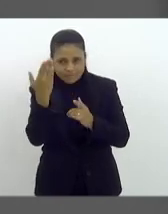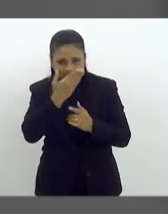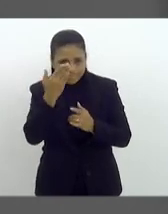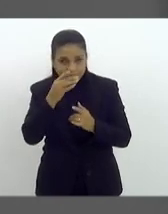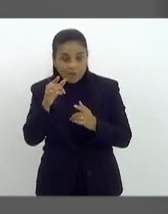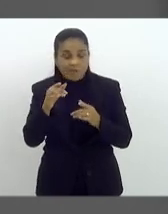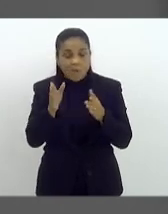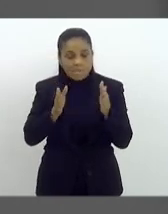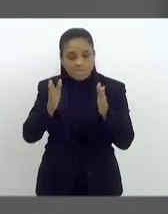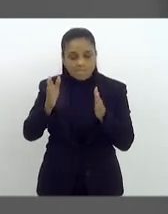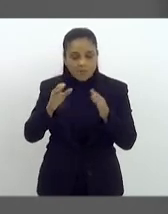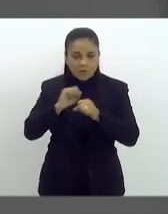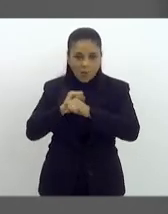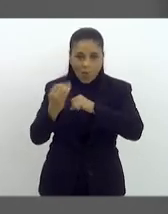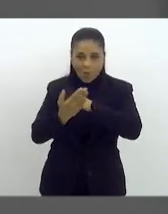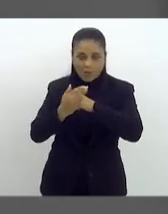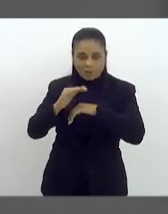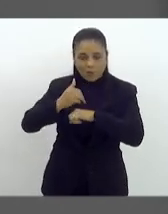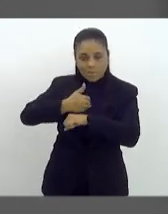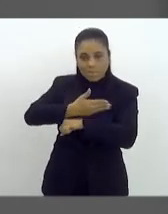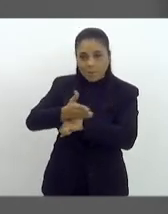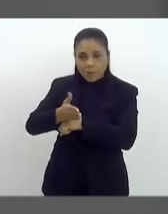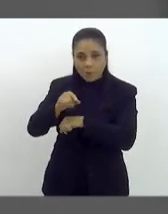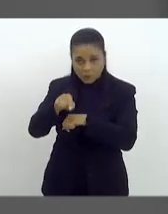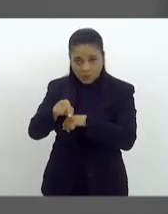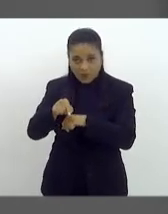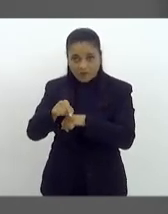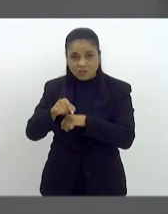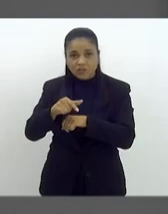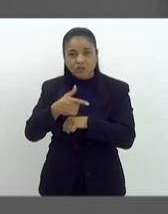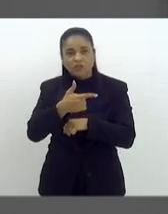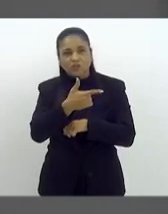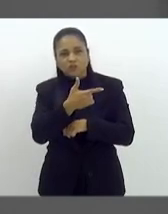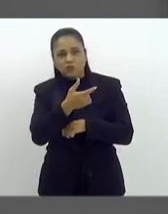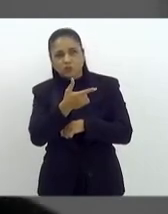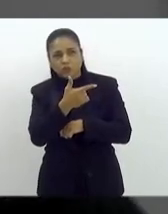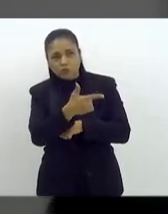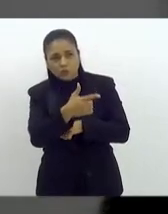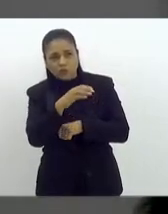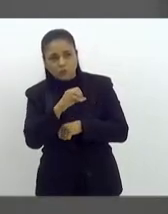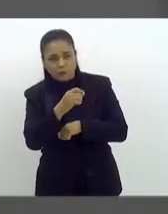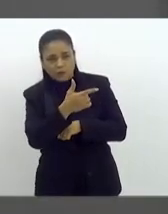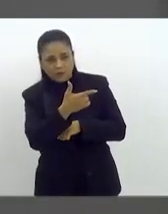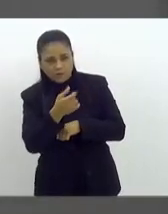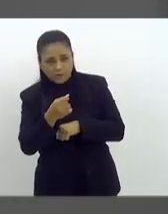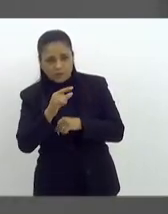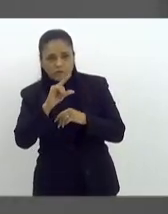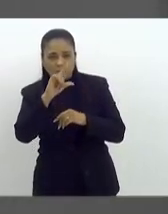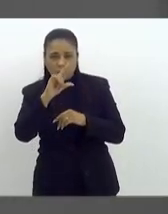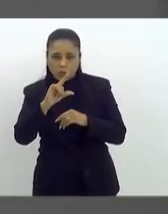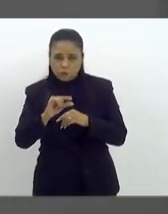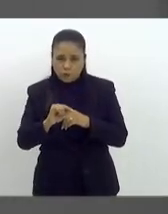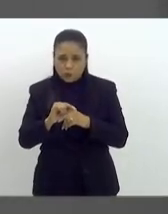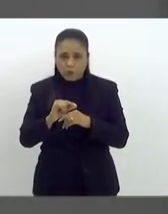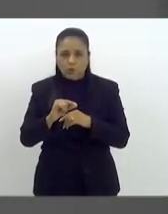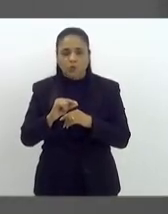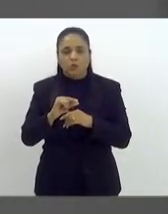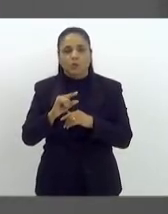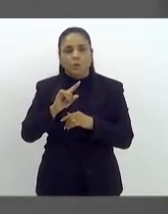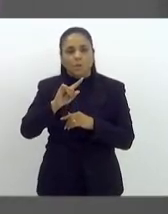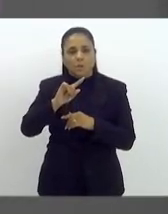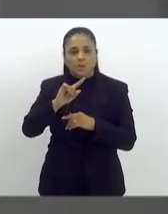da pandemia né então a gente observa ali a redução 2020 foi abaixo de 100 mil mulheres e